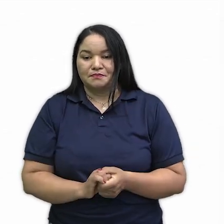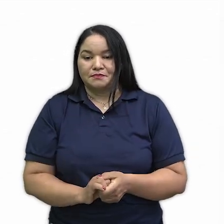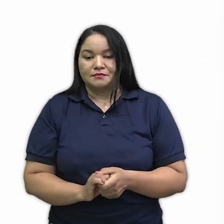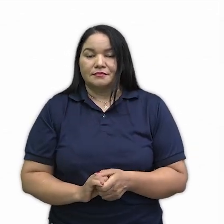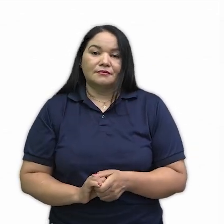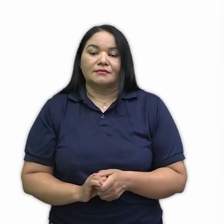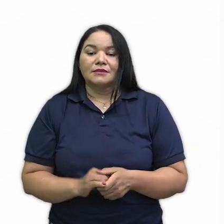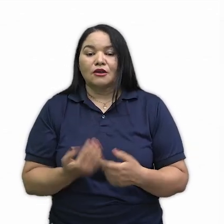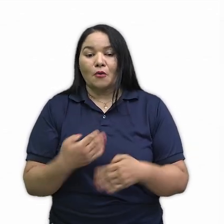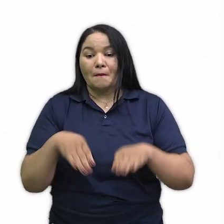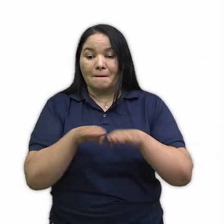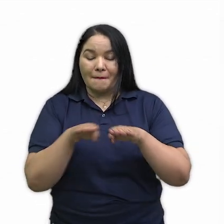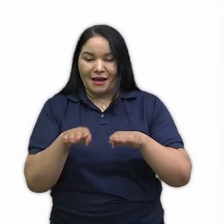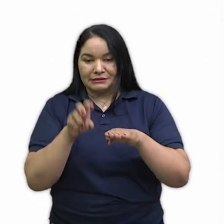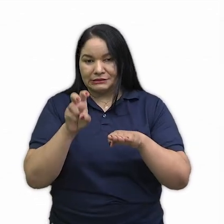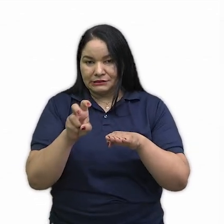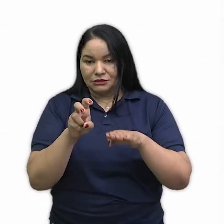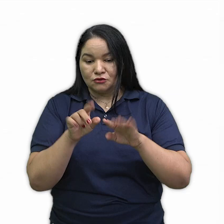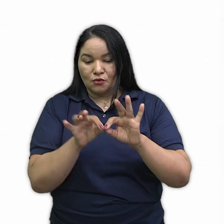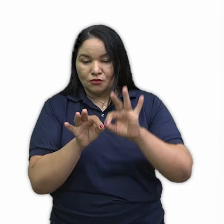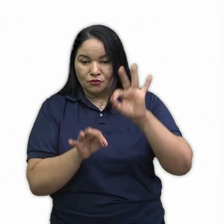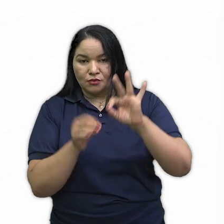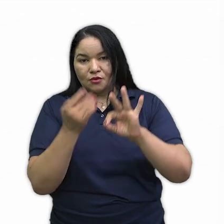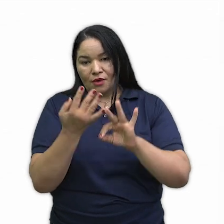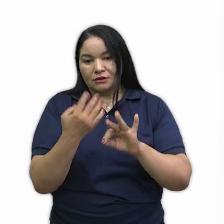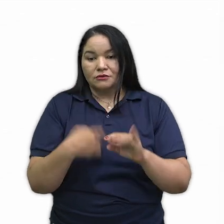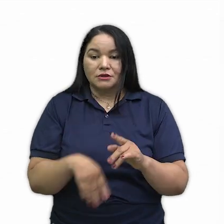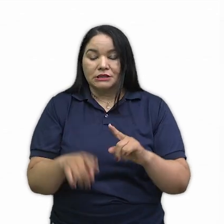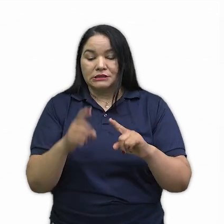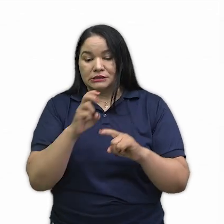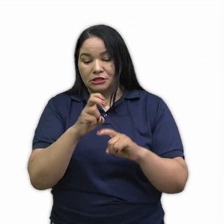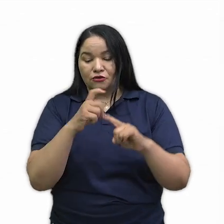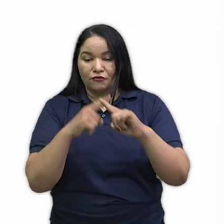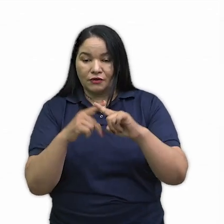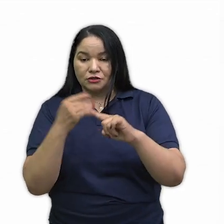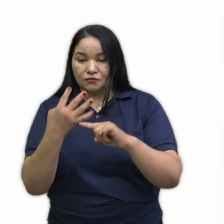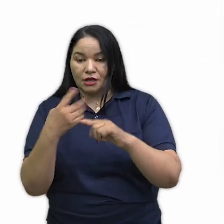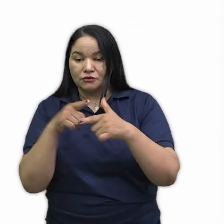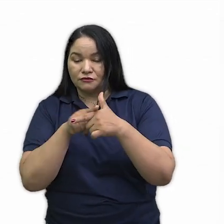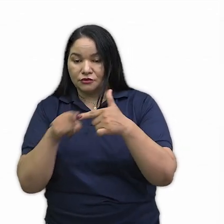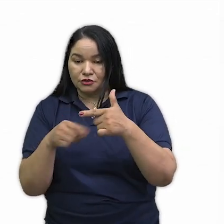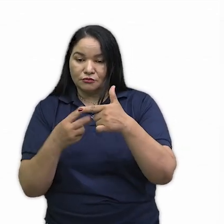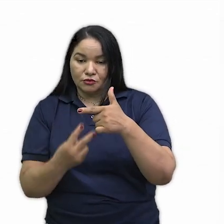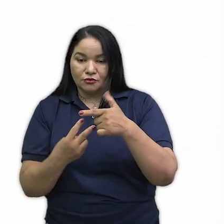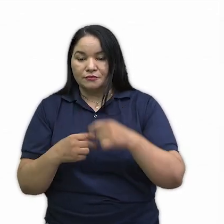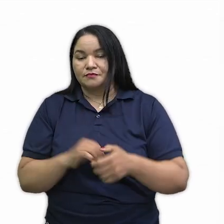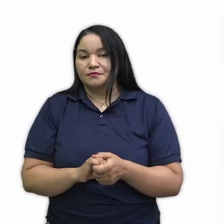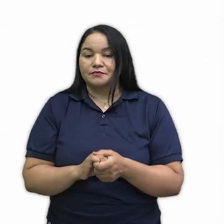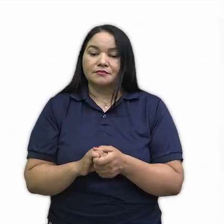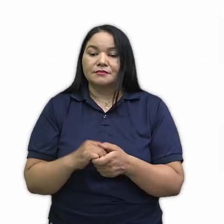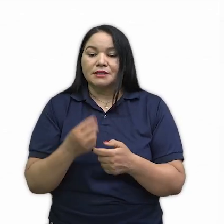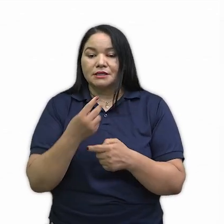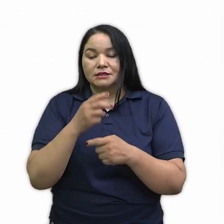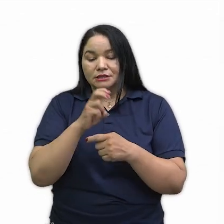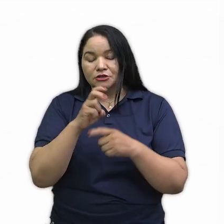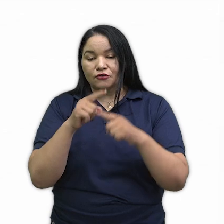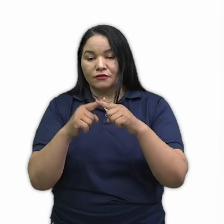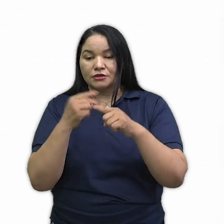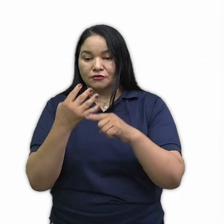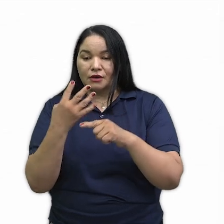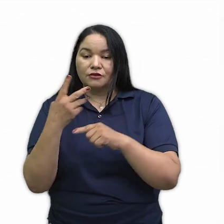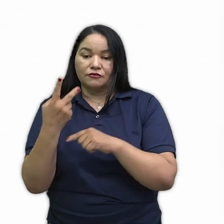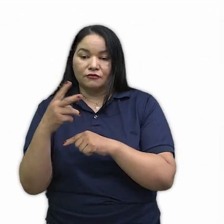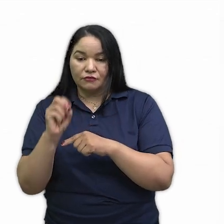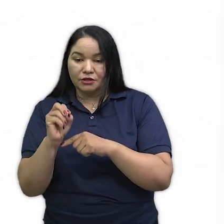base 5, altura 4. 5 vezes 4 dividido por 2. 5 vezes 4 é 20. E